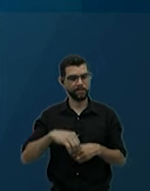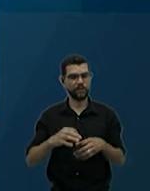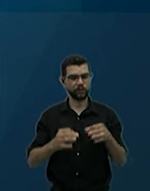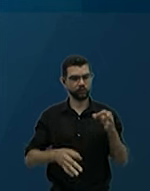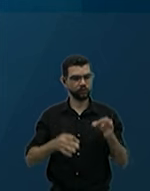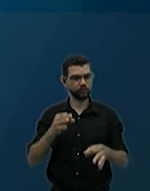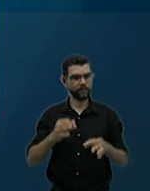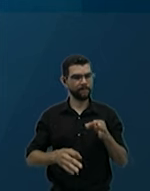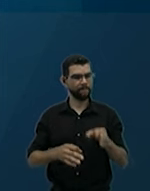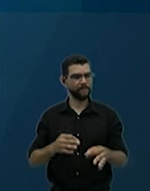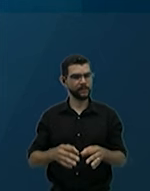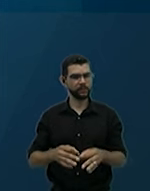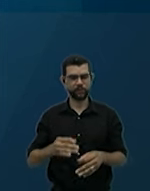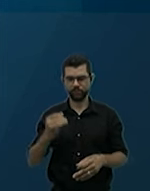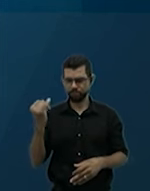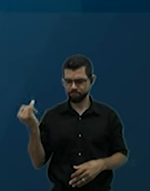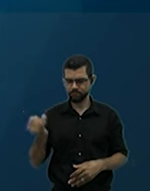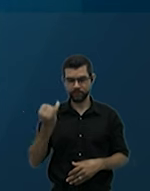imprescindível.